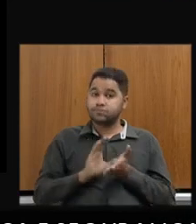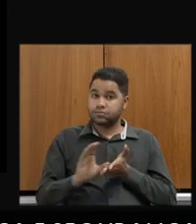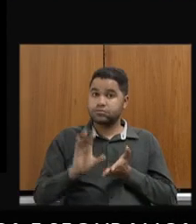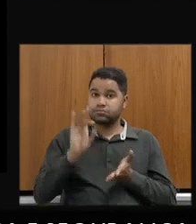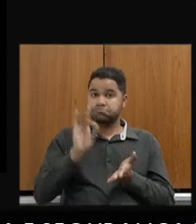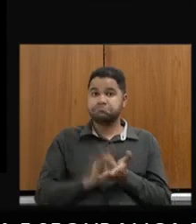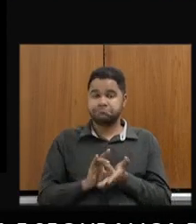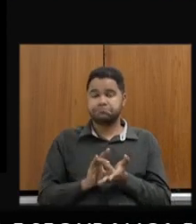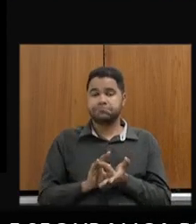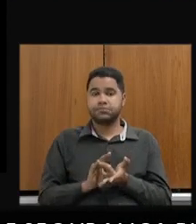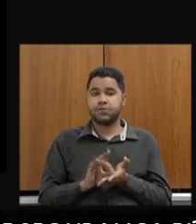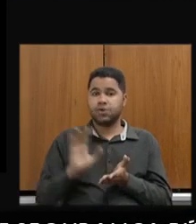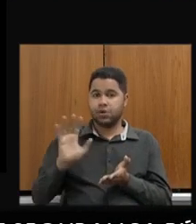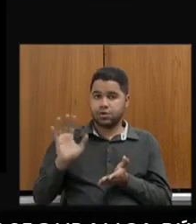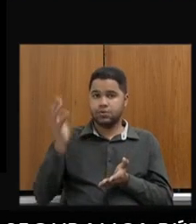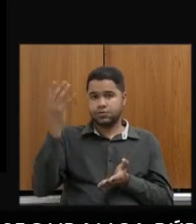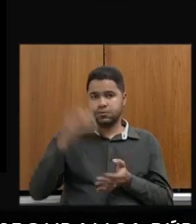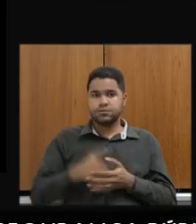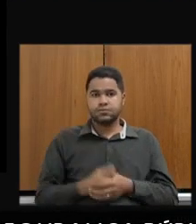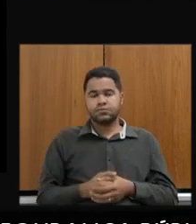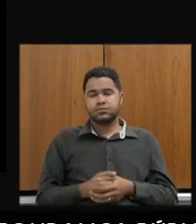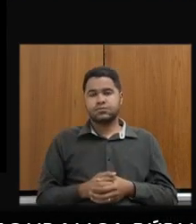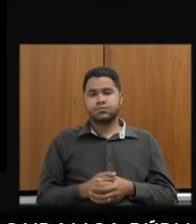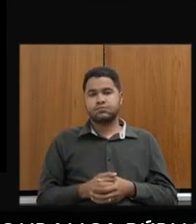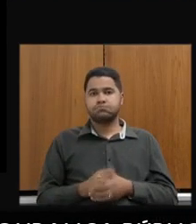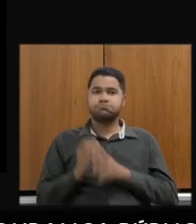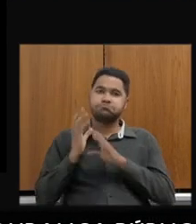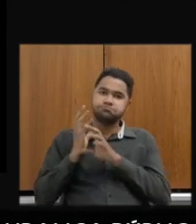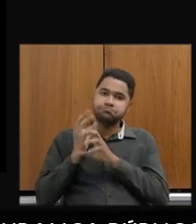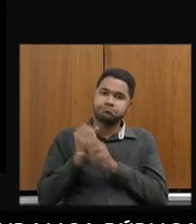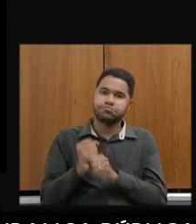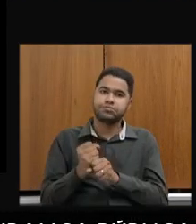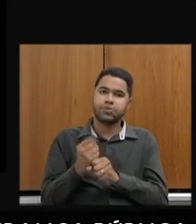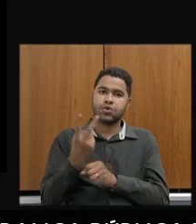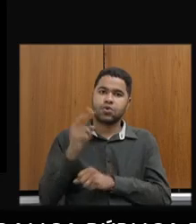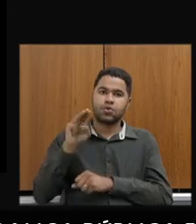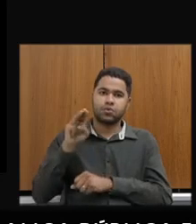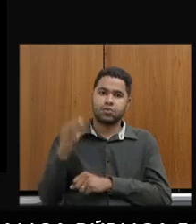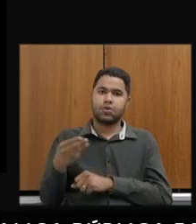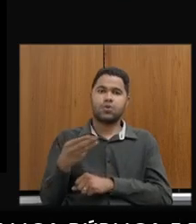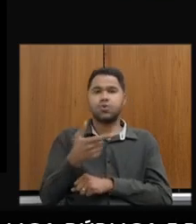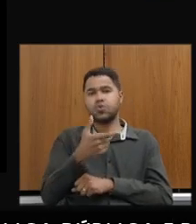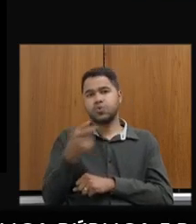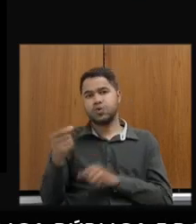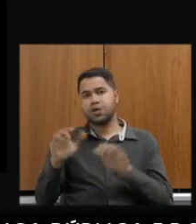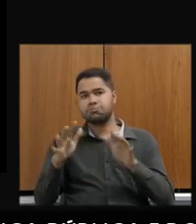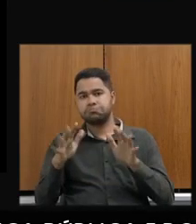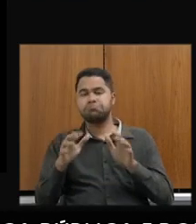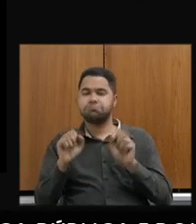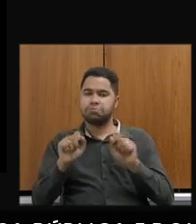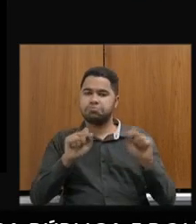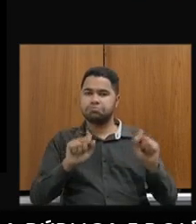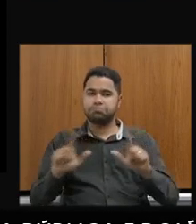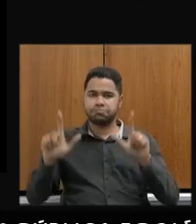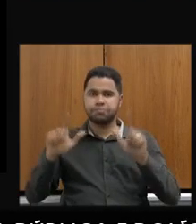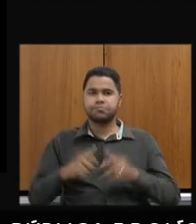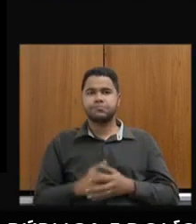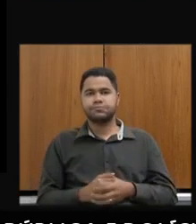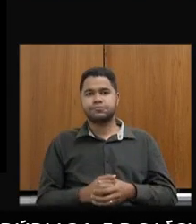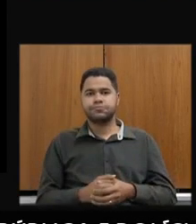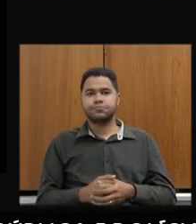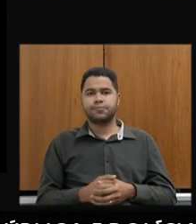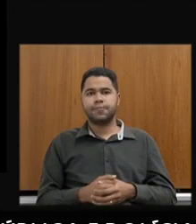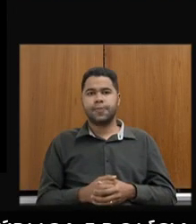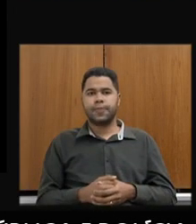efetivamente realizados no total de dois milhões de 200 aproximadamente pode passar